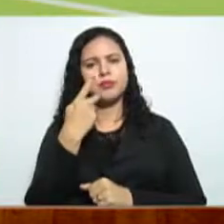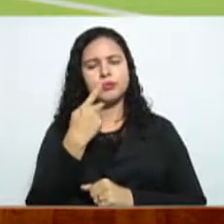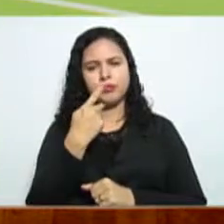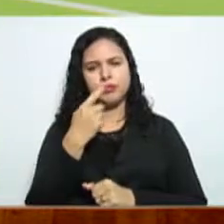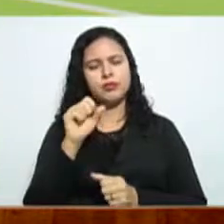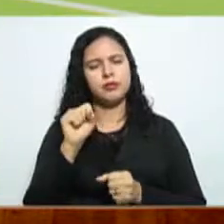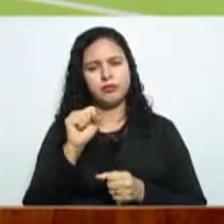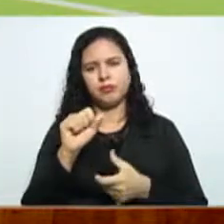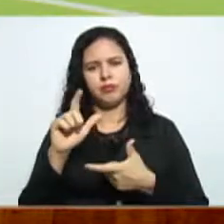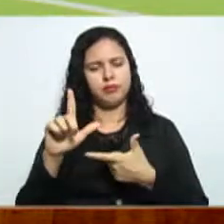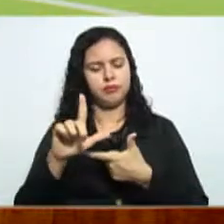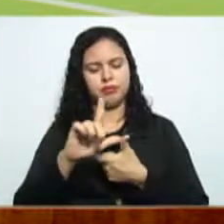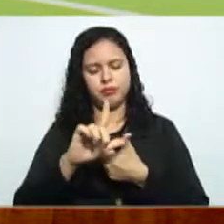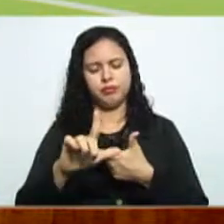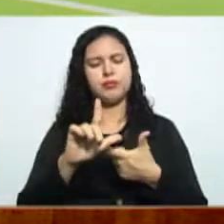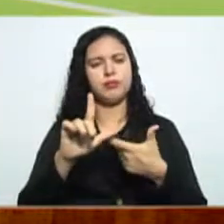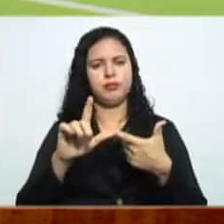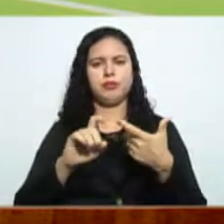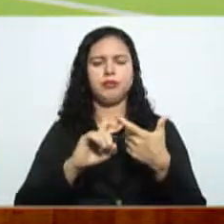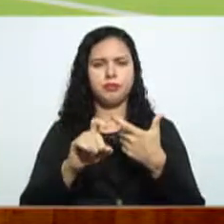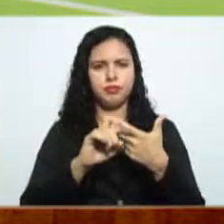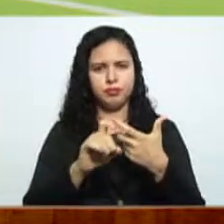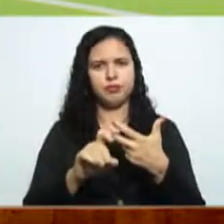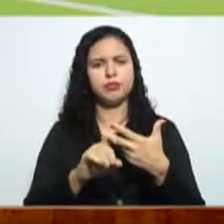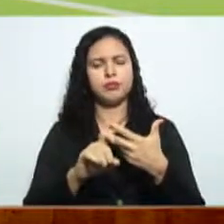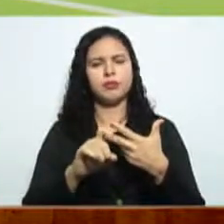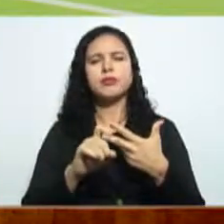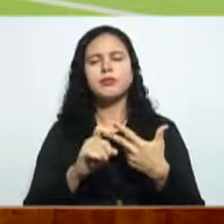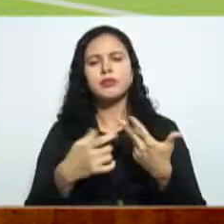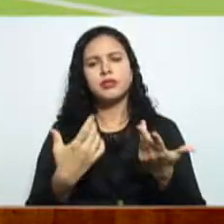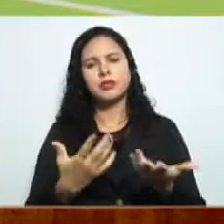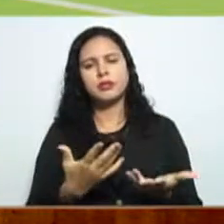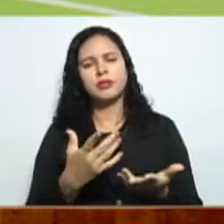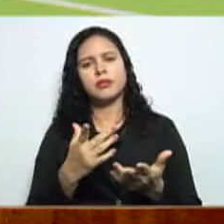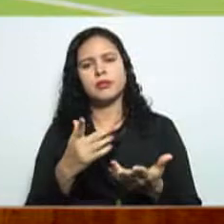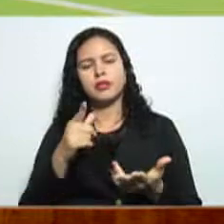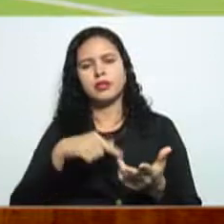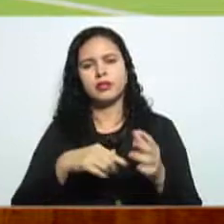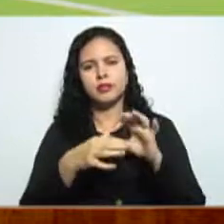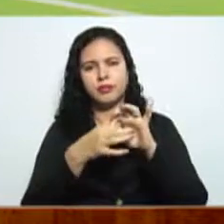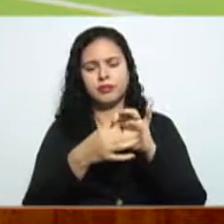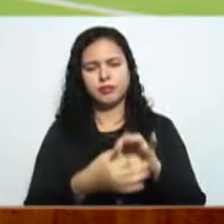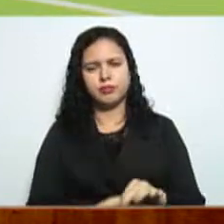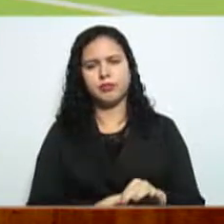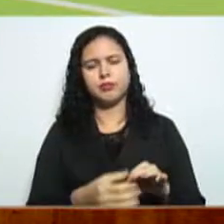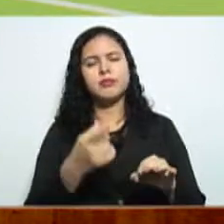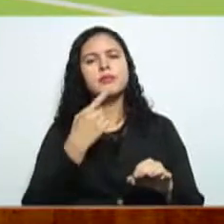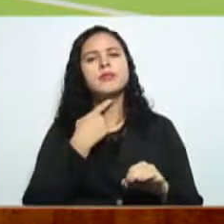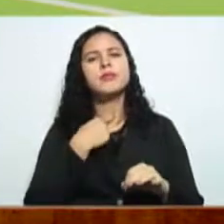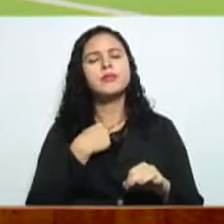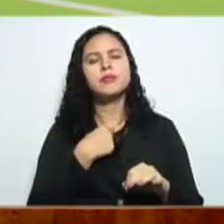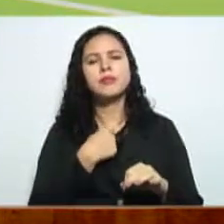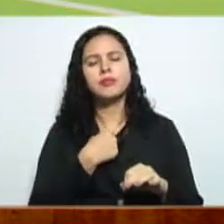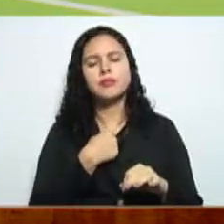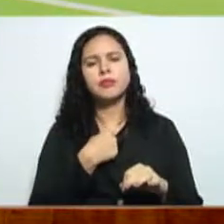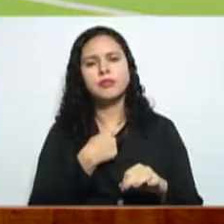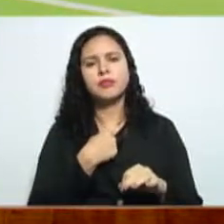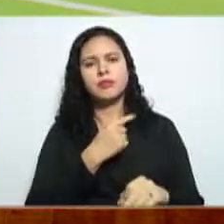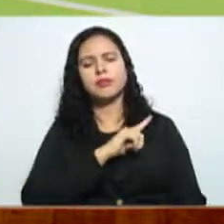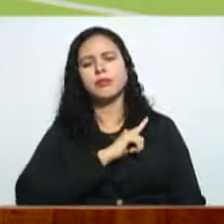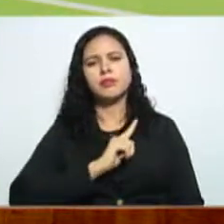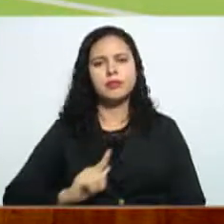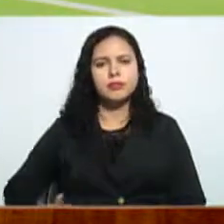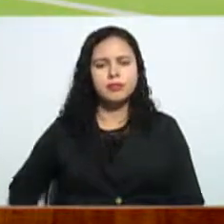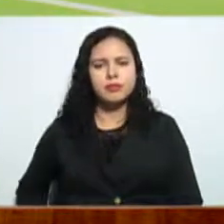do legislativo, né? De fazer determinadas coisas. Então, de acordo com a vontade dos